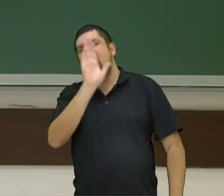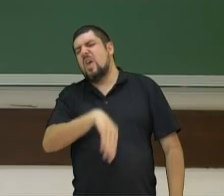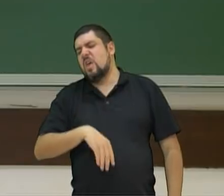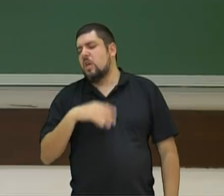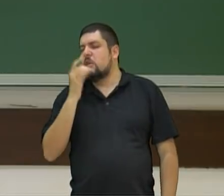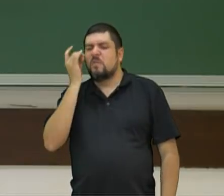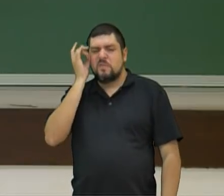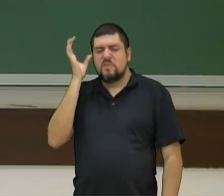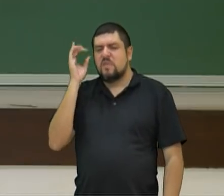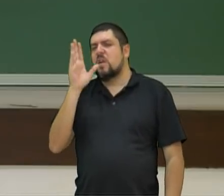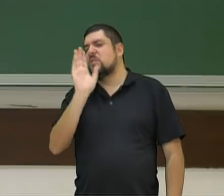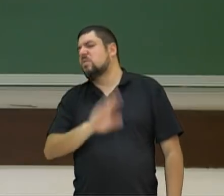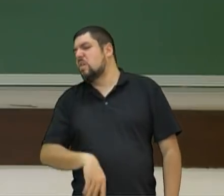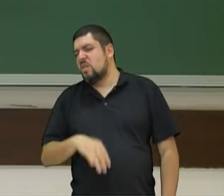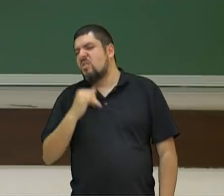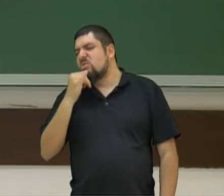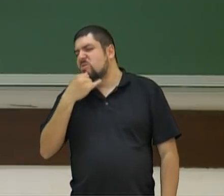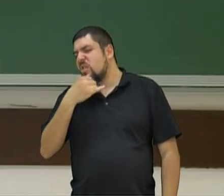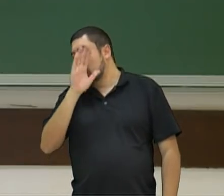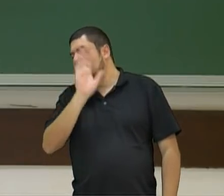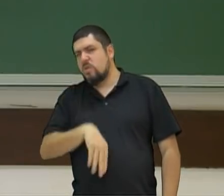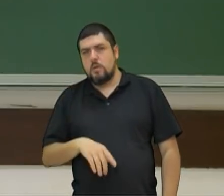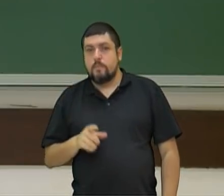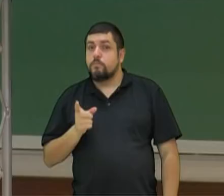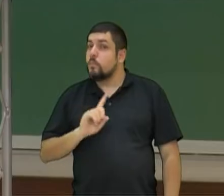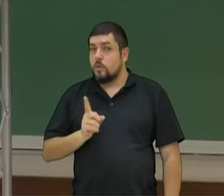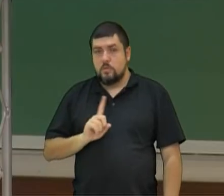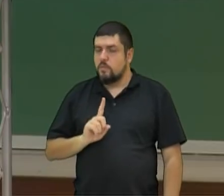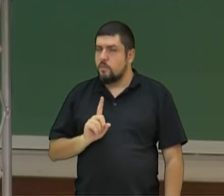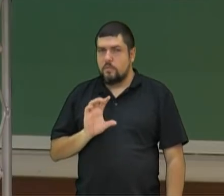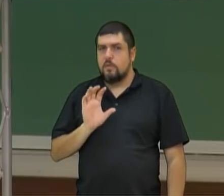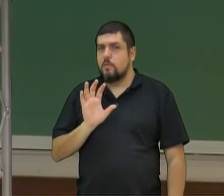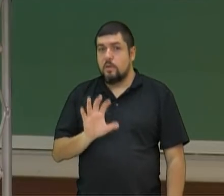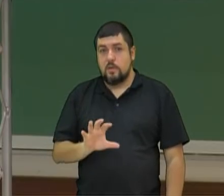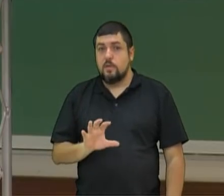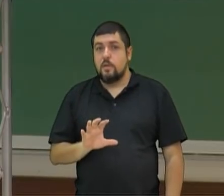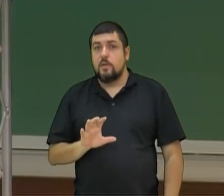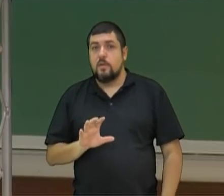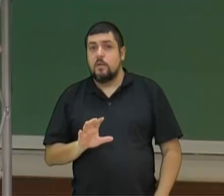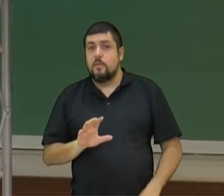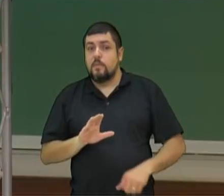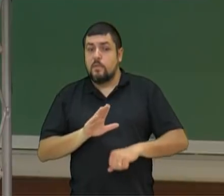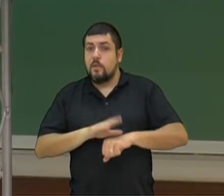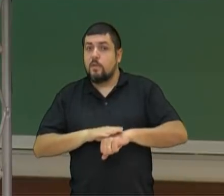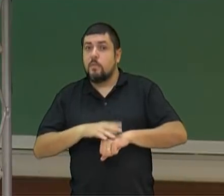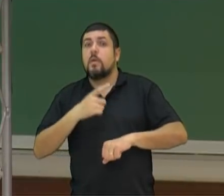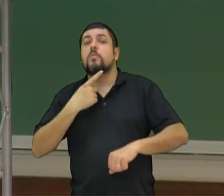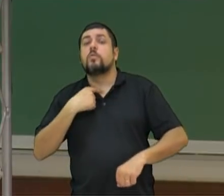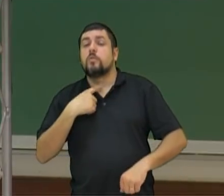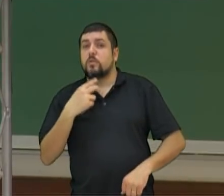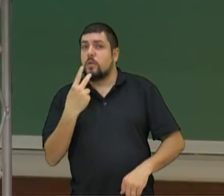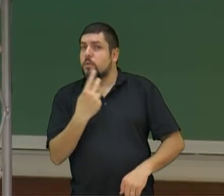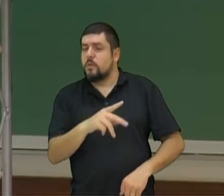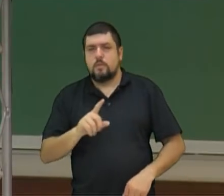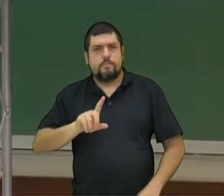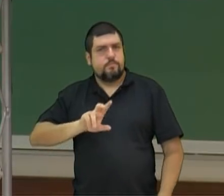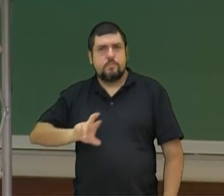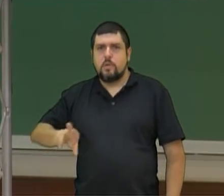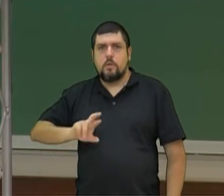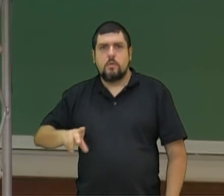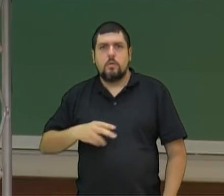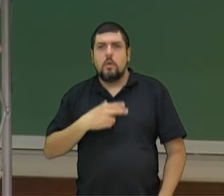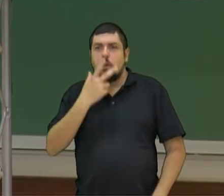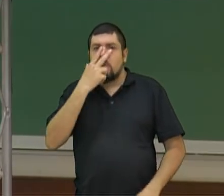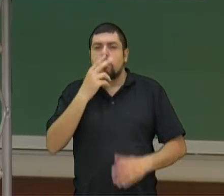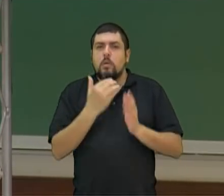quem está passando pela situação é que sabe, que não depende da vontade dela. É algo que é uma força